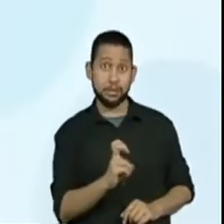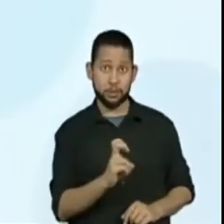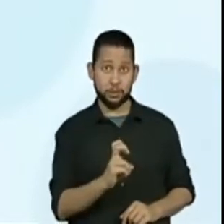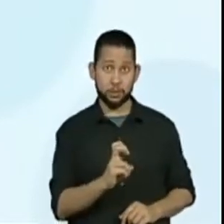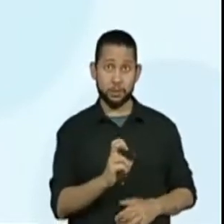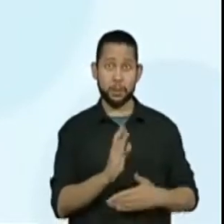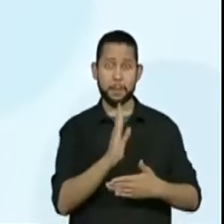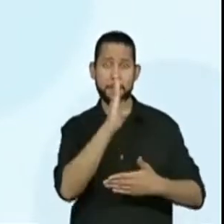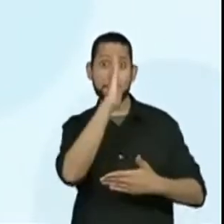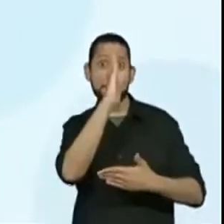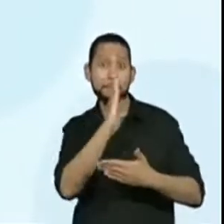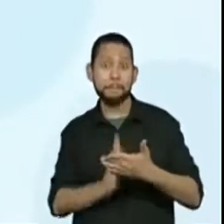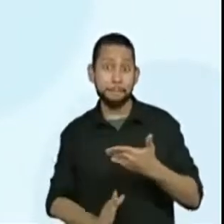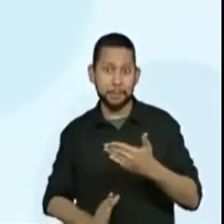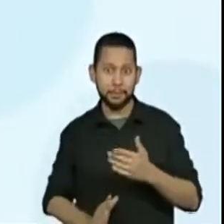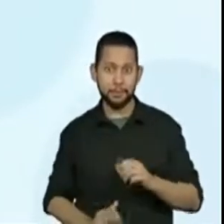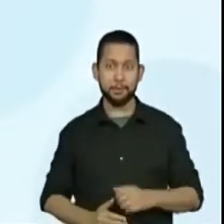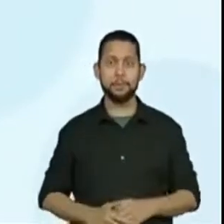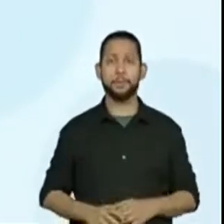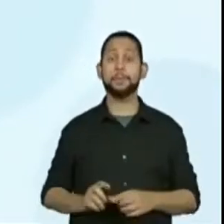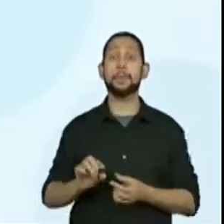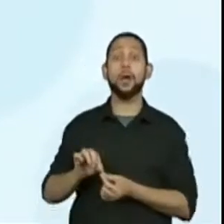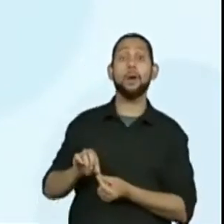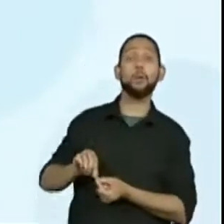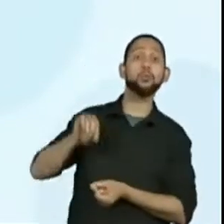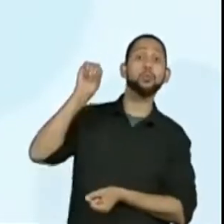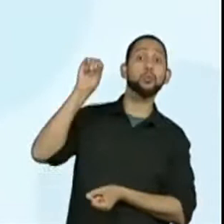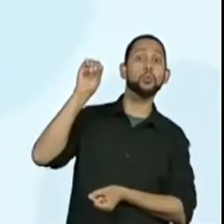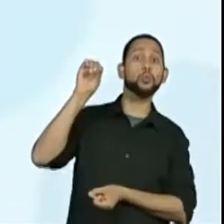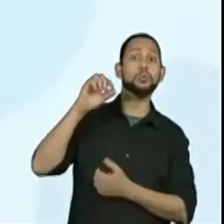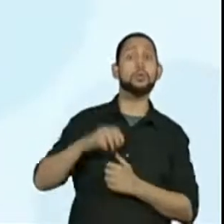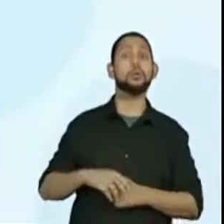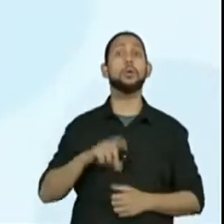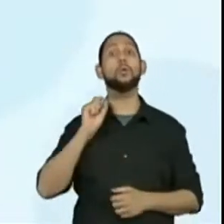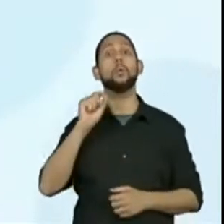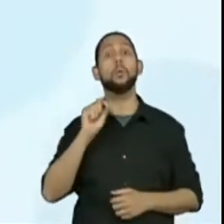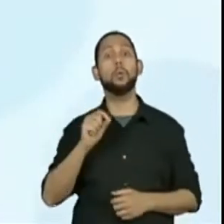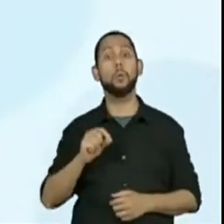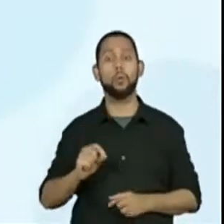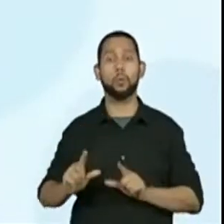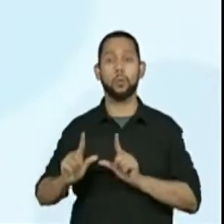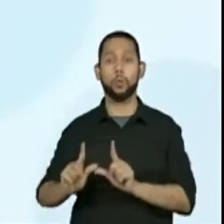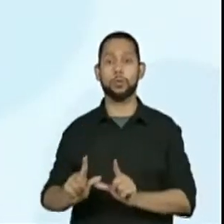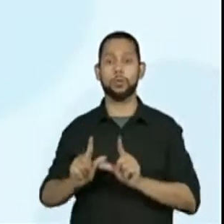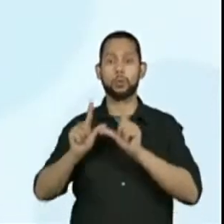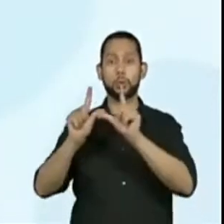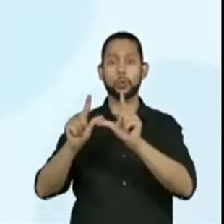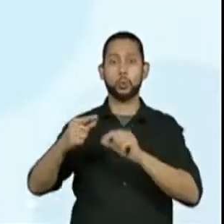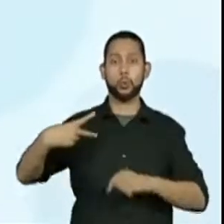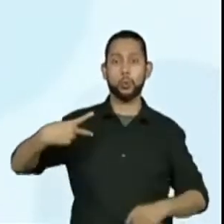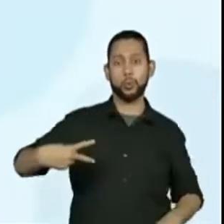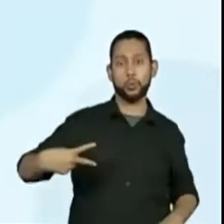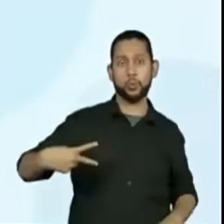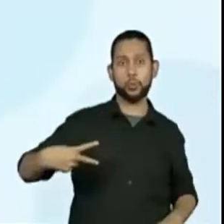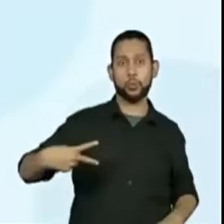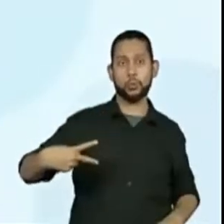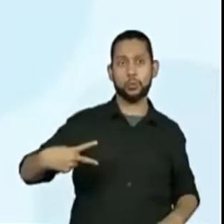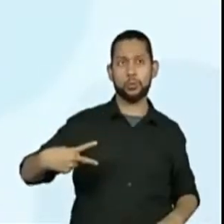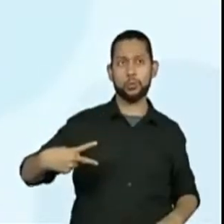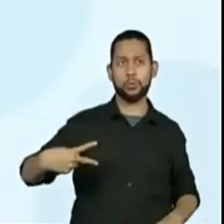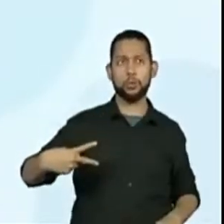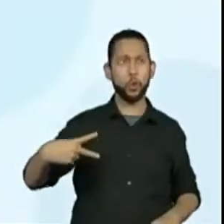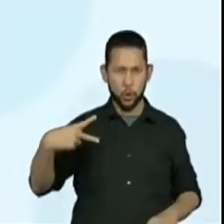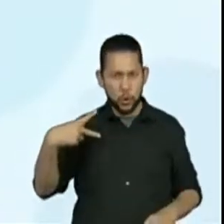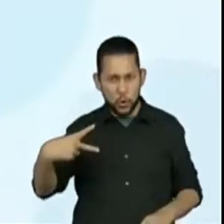4,5 quadradinhos. E de altura, ocupou quase 2 quadradinhos. Mas não foram